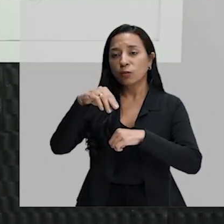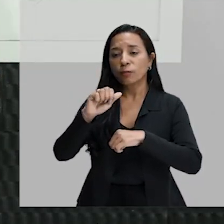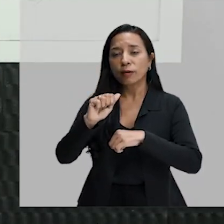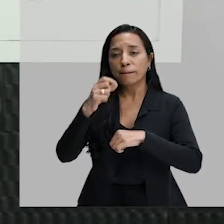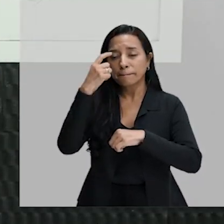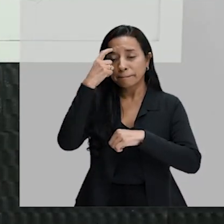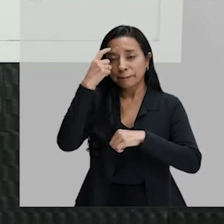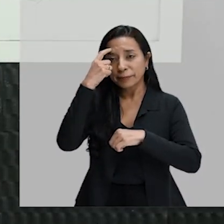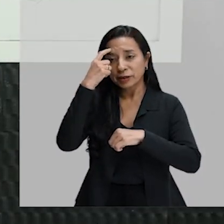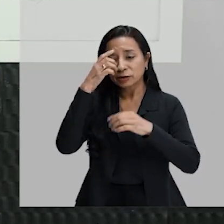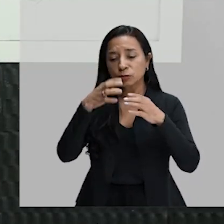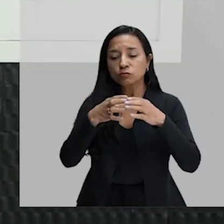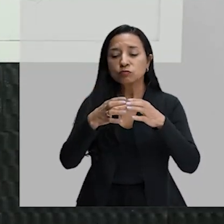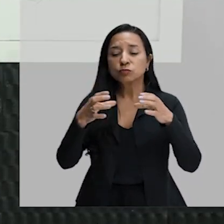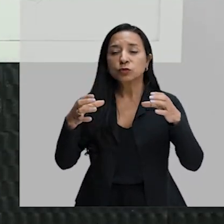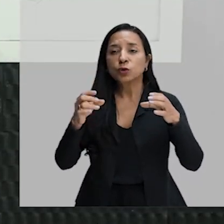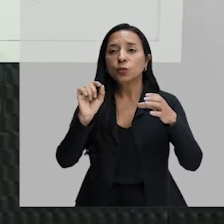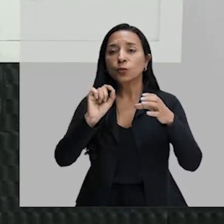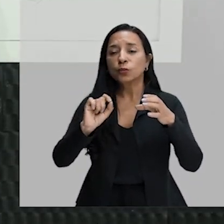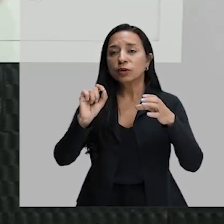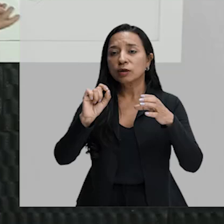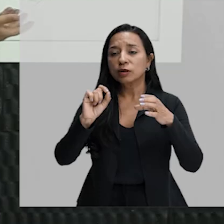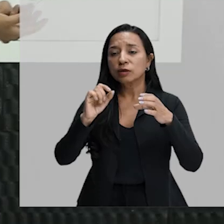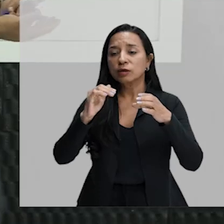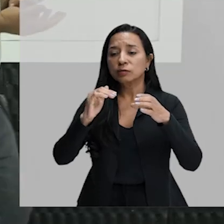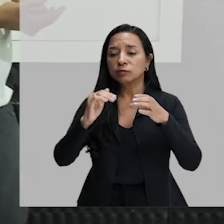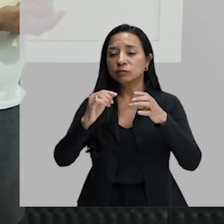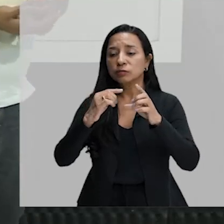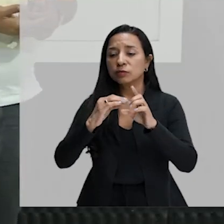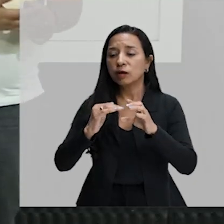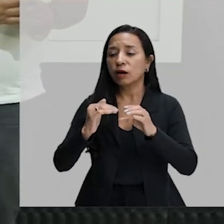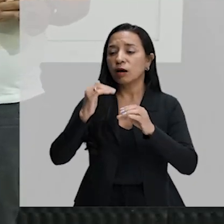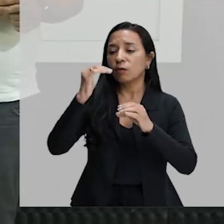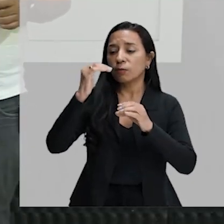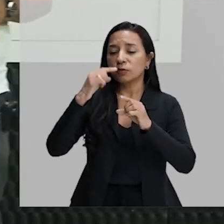Pensa-se numa dilatação o seguinte: aumenta-se a temperatura